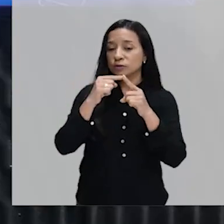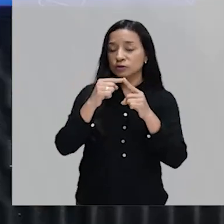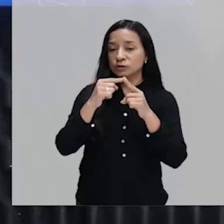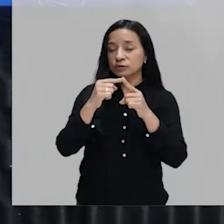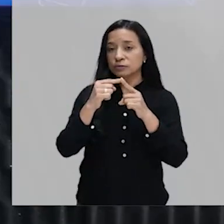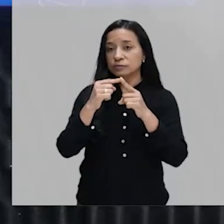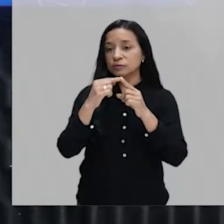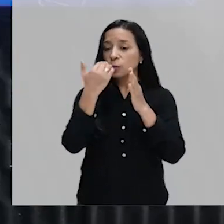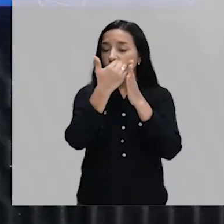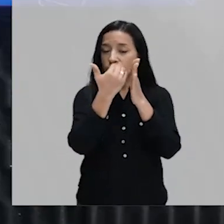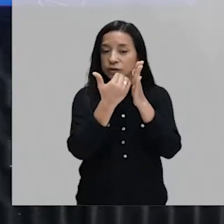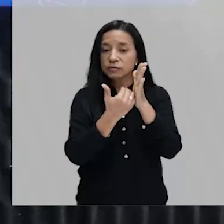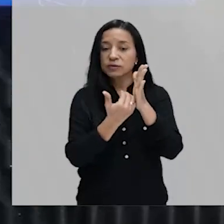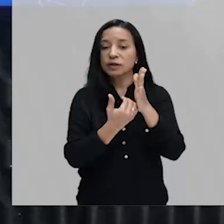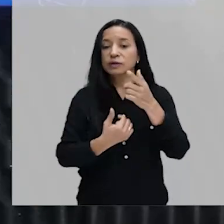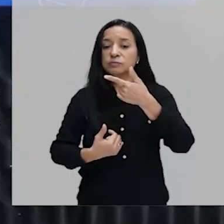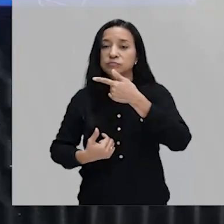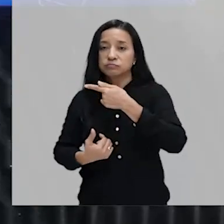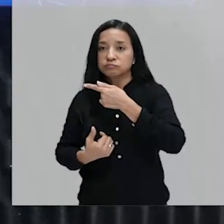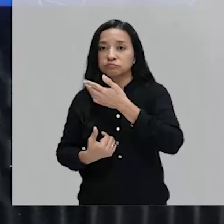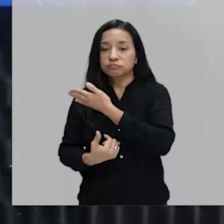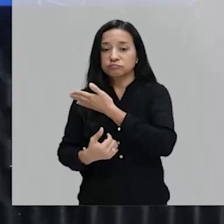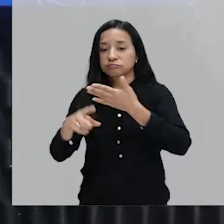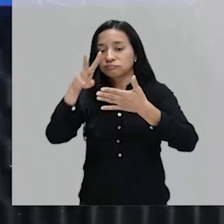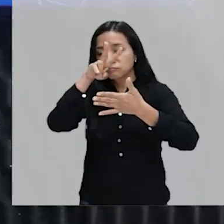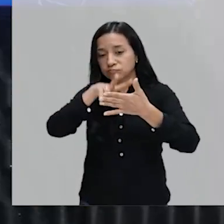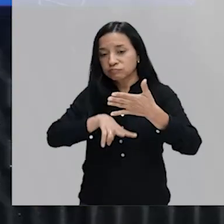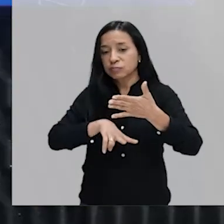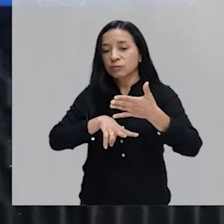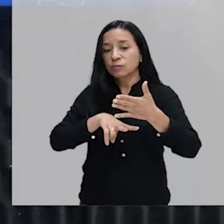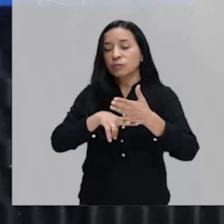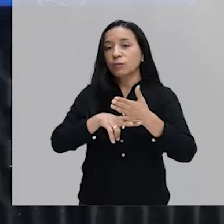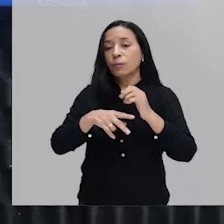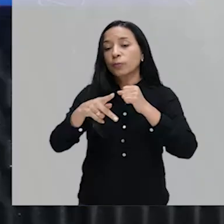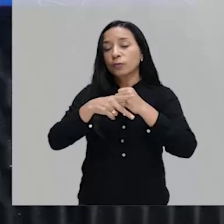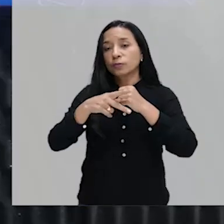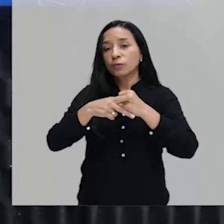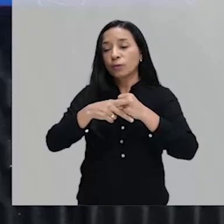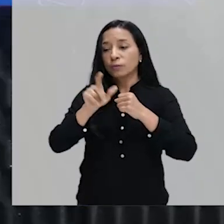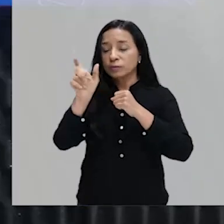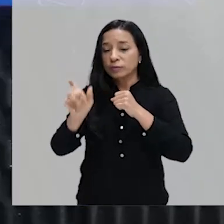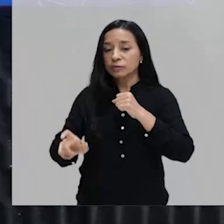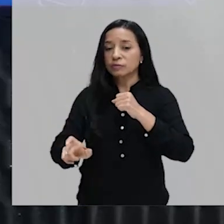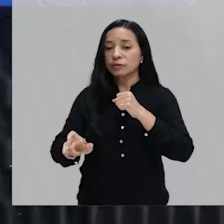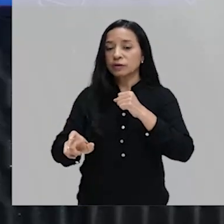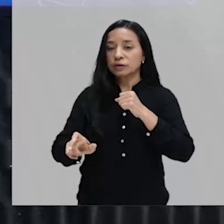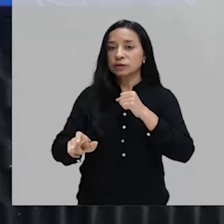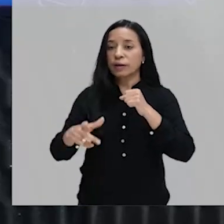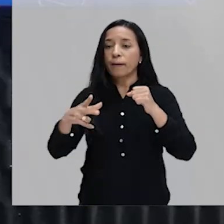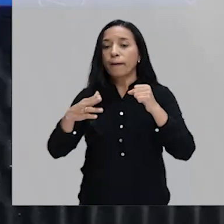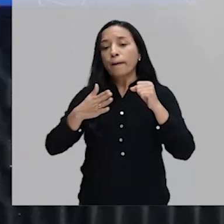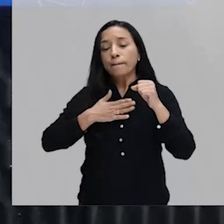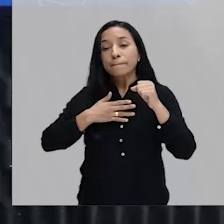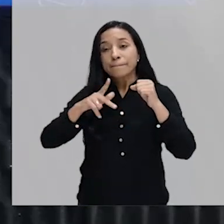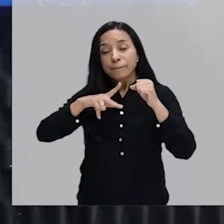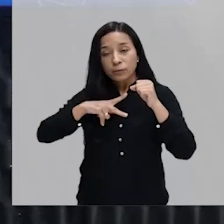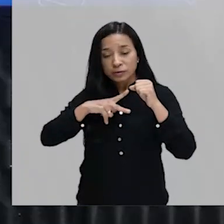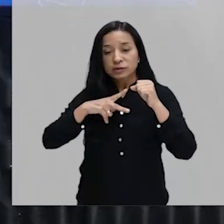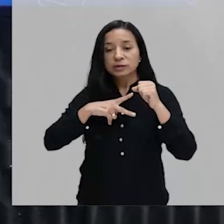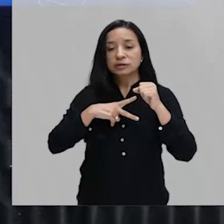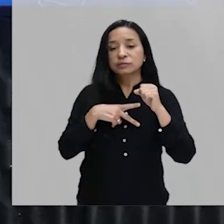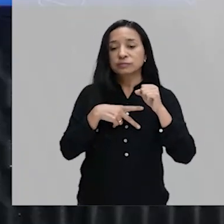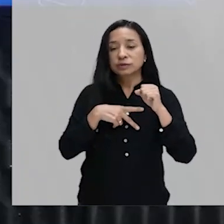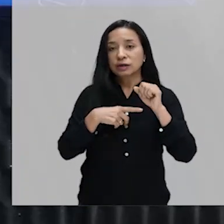tipos: pronomes pessoais, pronomes possessivos, pronomes demonstrativos, pronomes de